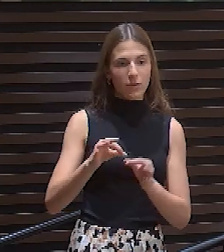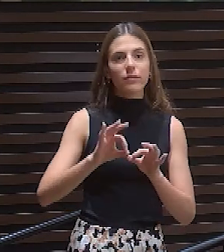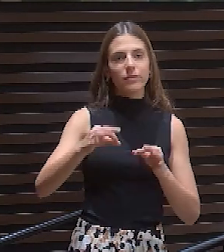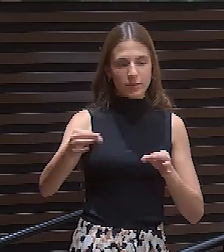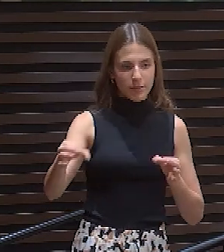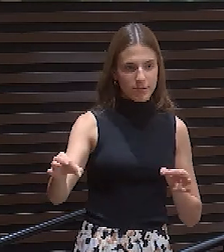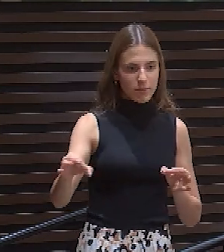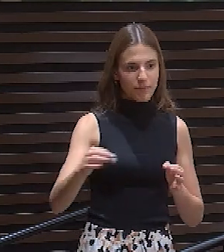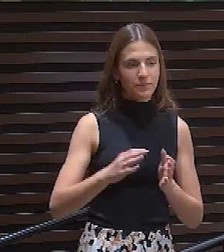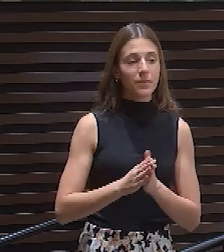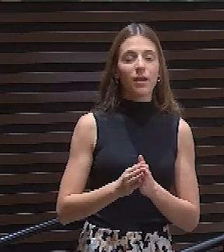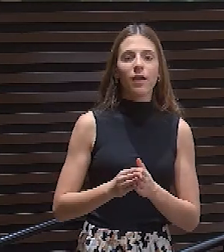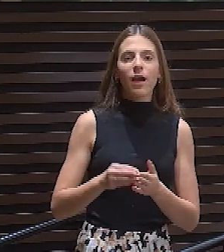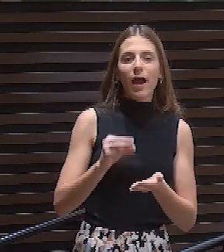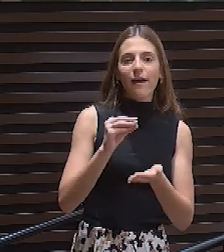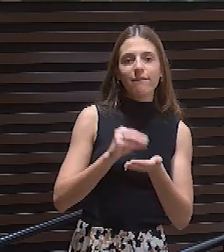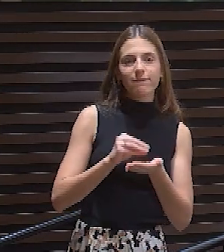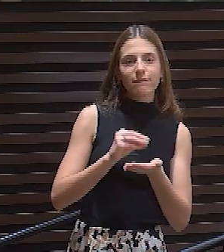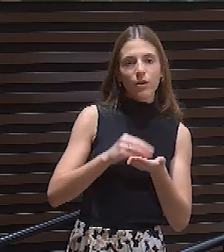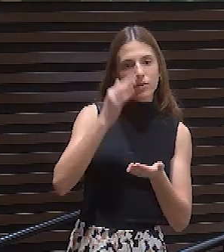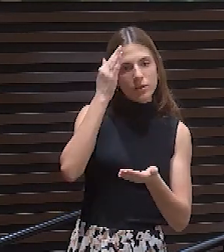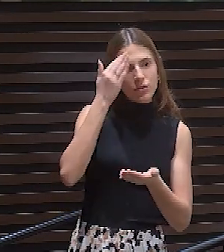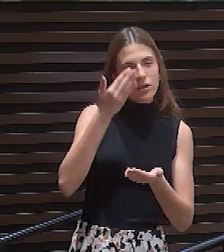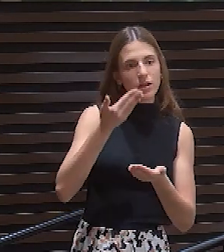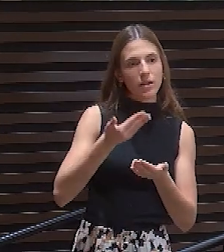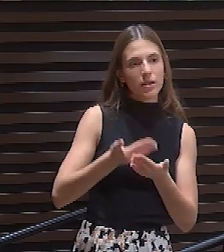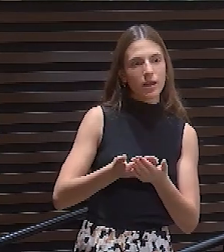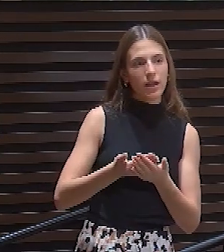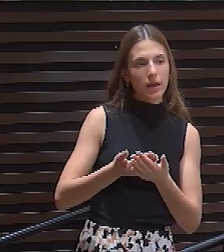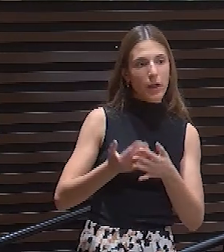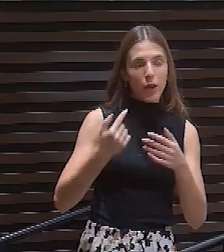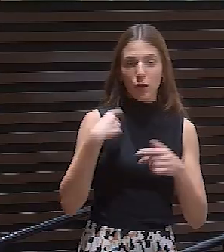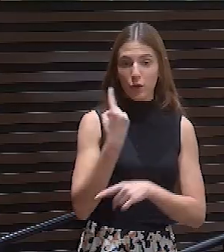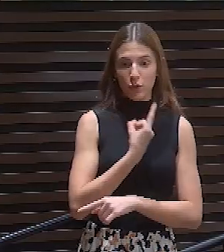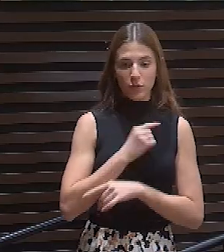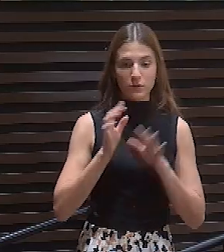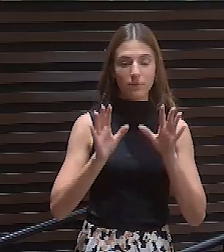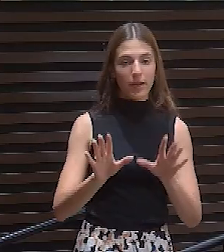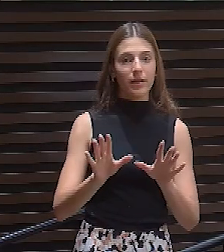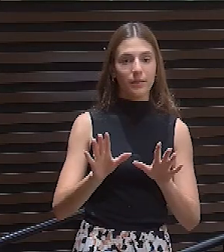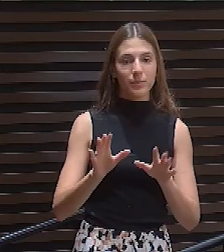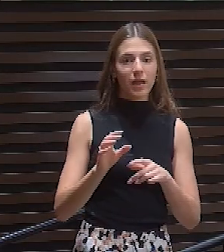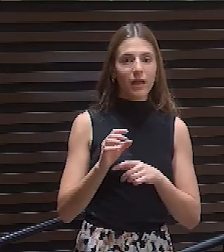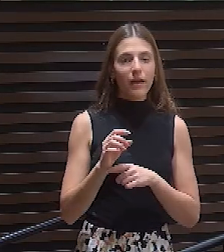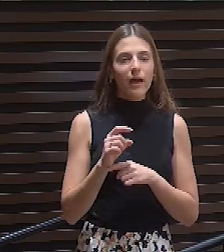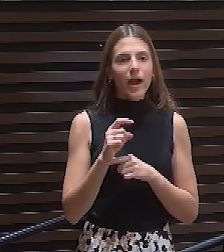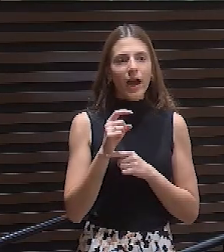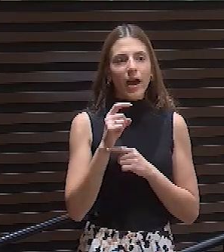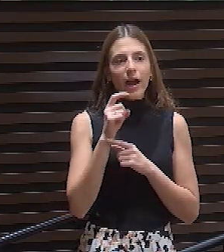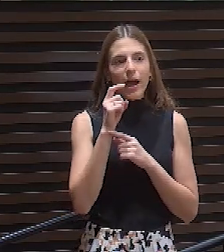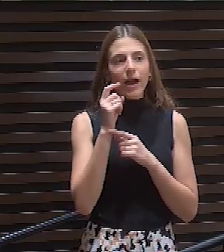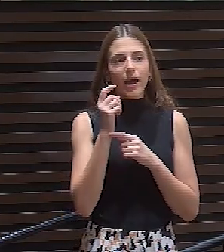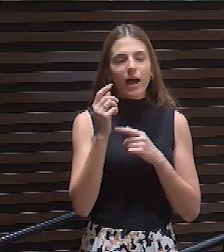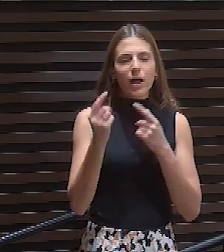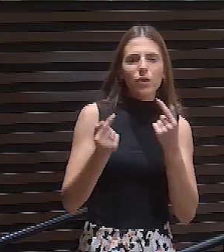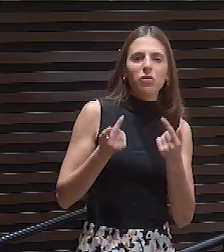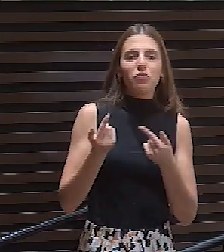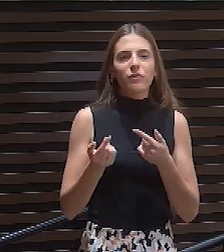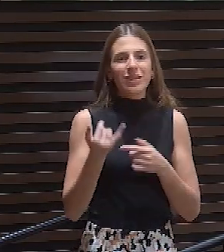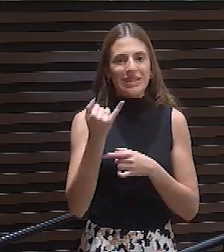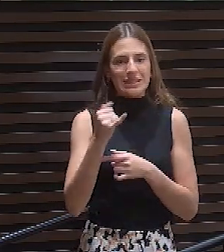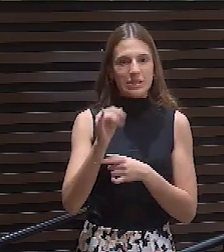paralisa a gente. A dúvida de que Deus é poderoso. Quando nós olhamos